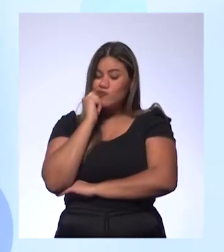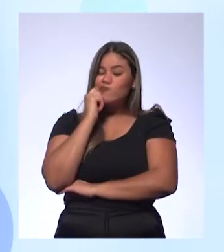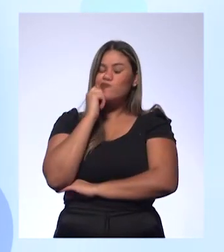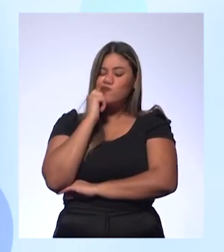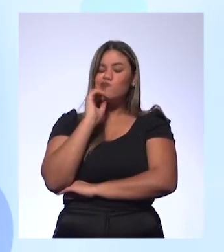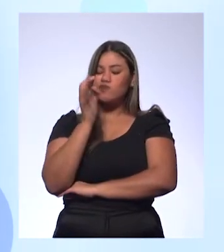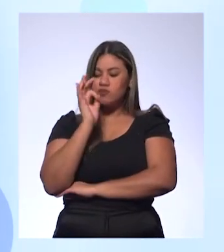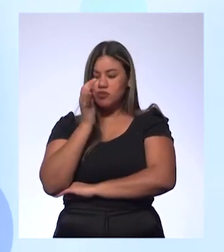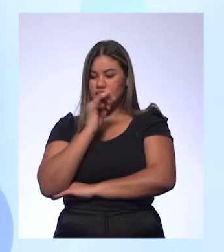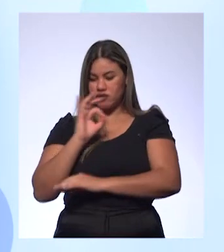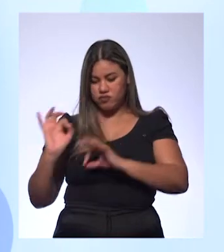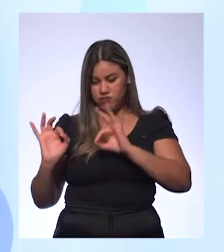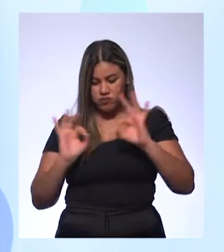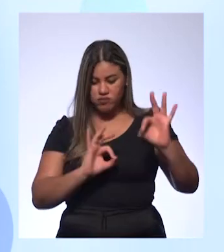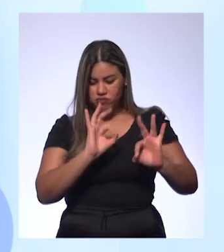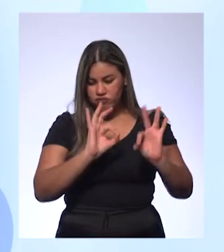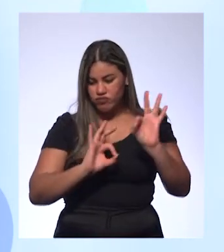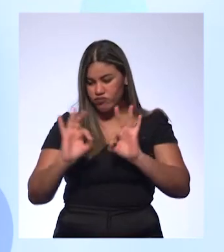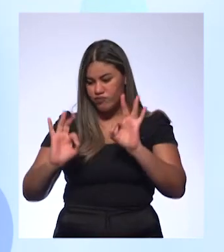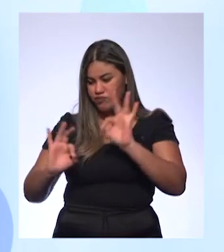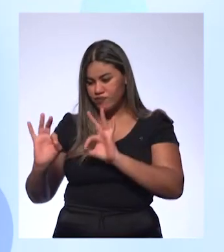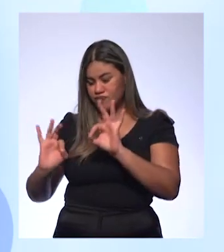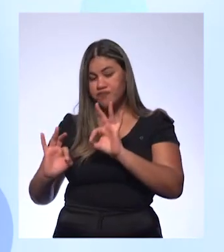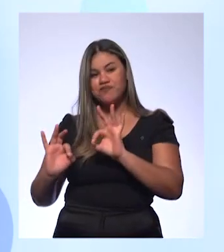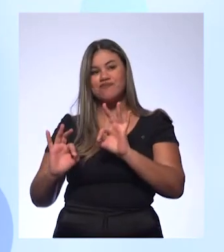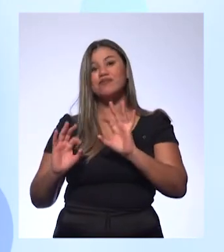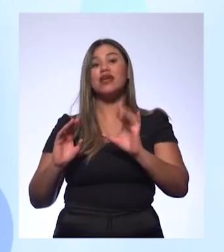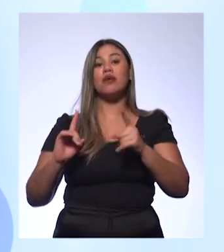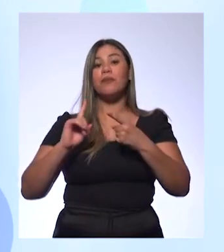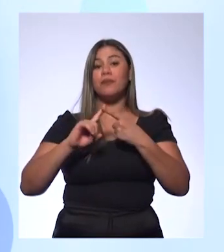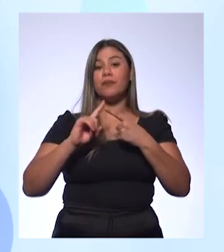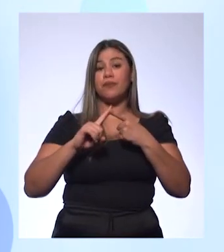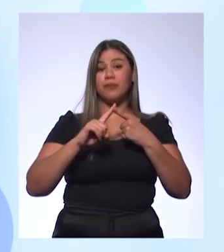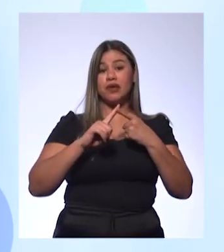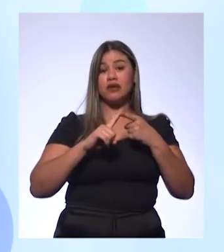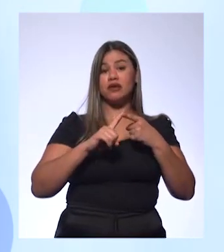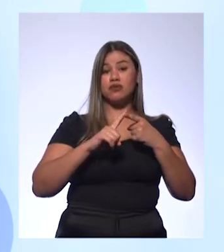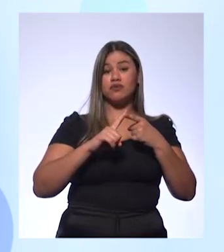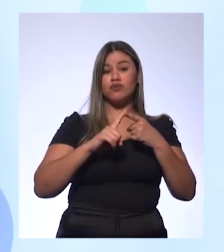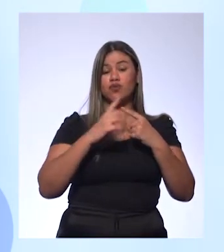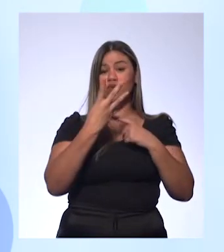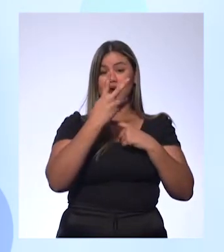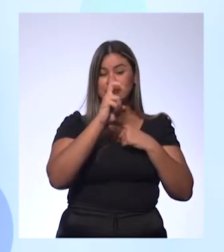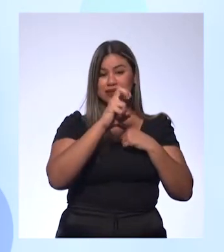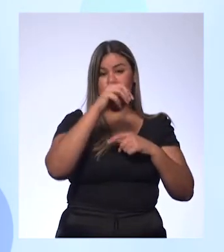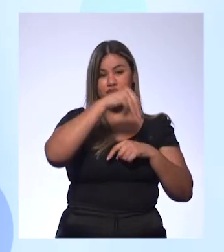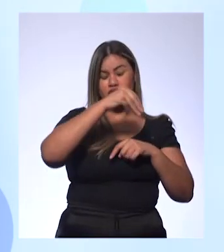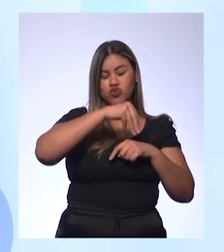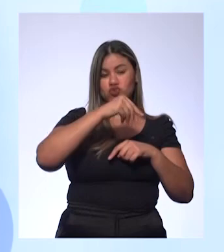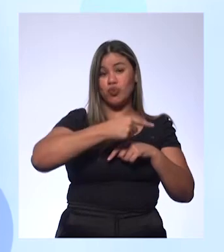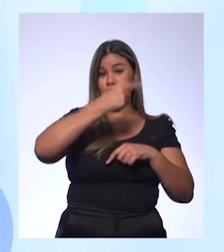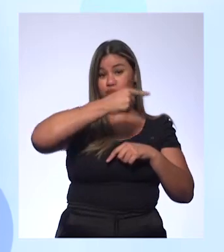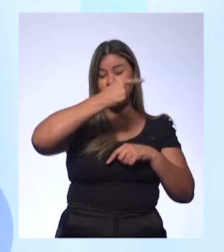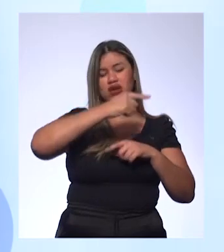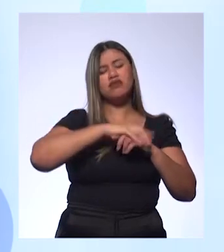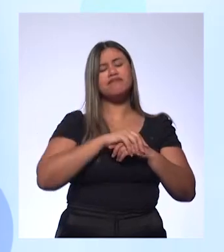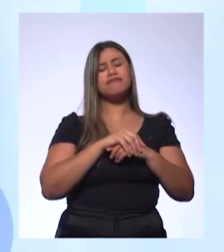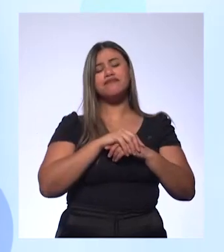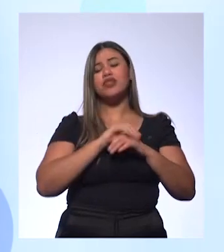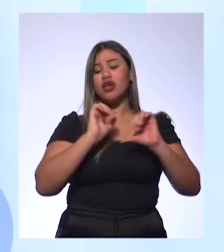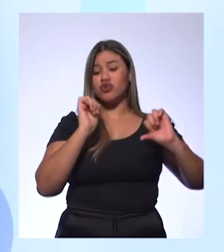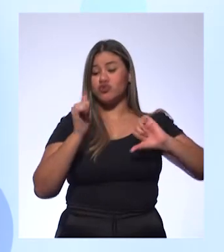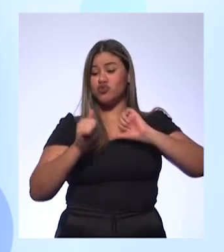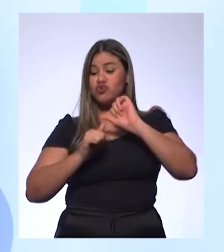que aconteceu no primeiro tempo, arruma o time para que esse time entre para o segundo tempo